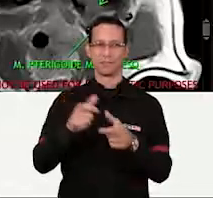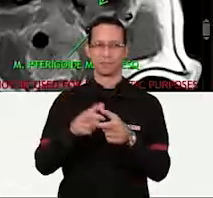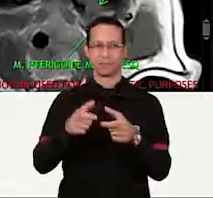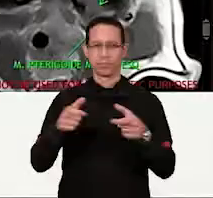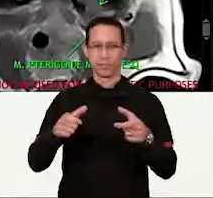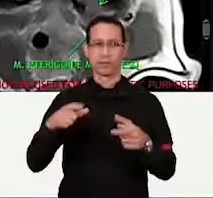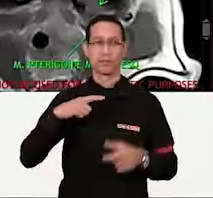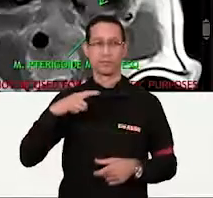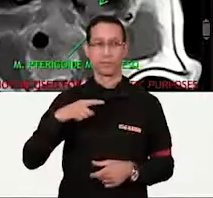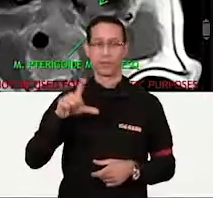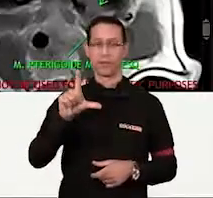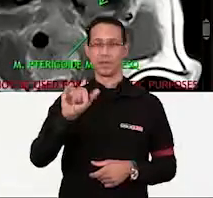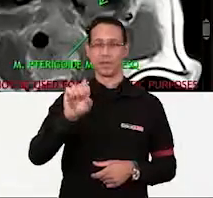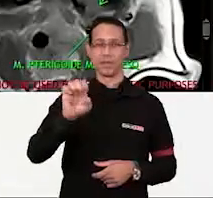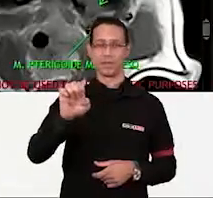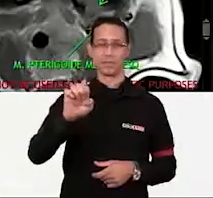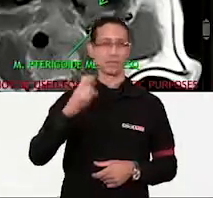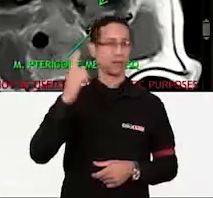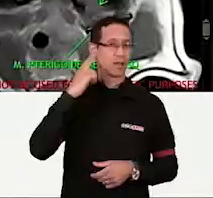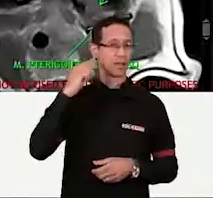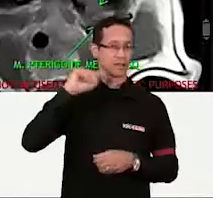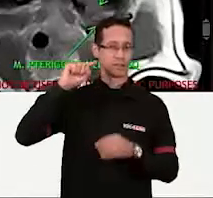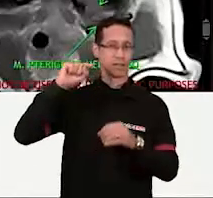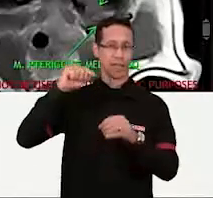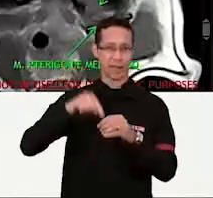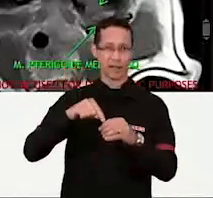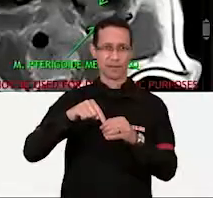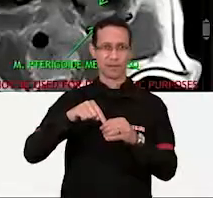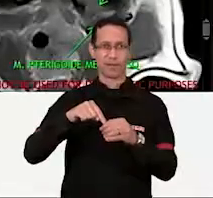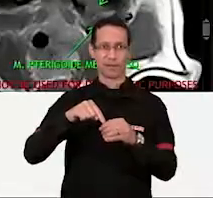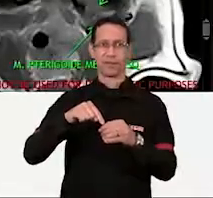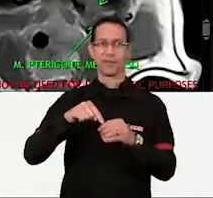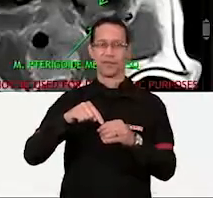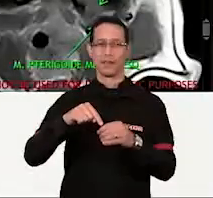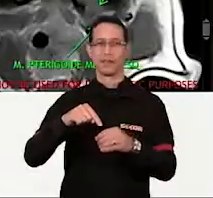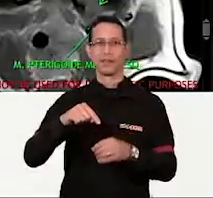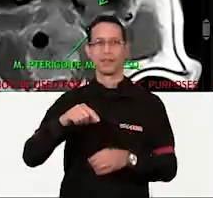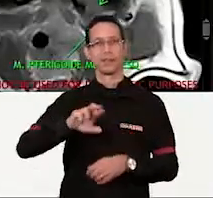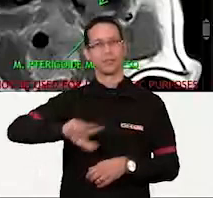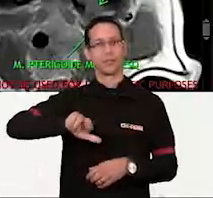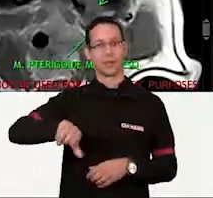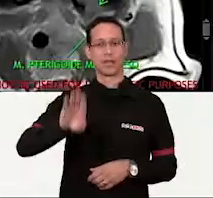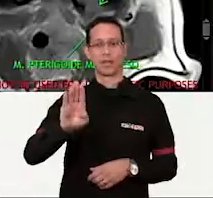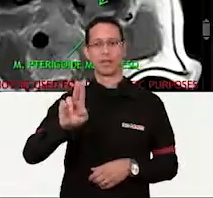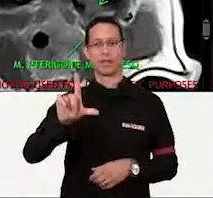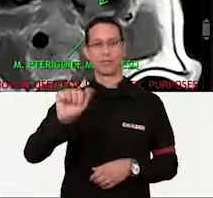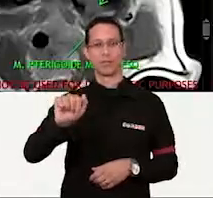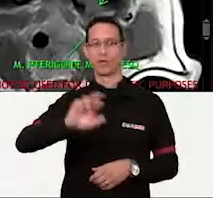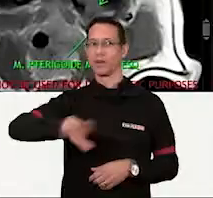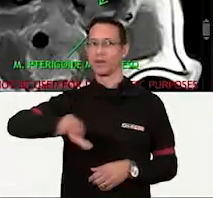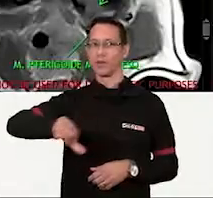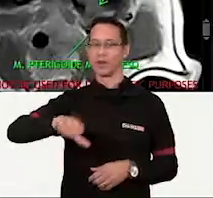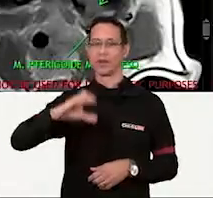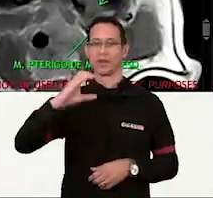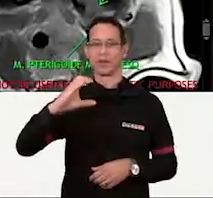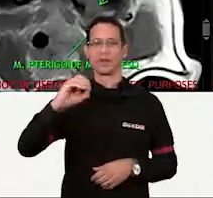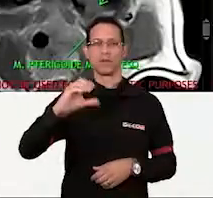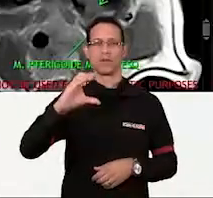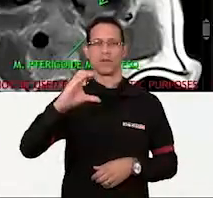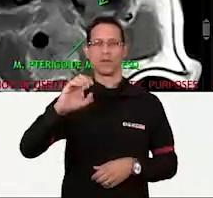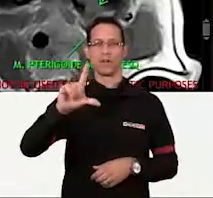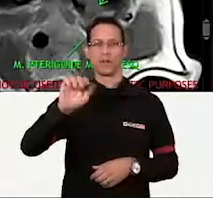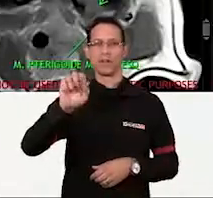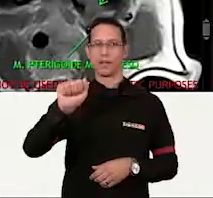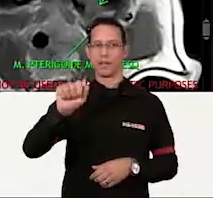possível lise de orelha interna, não é mais a média e nem lise de bula, é lise de cóclea, é lise de estrutura